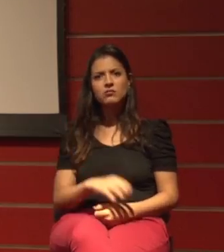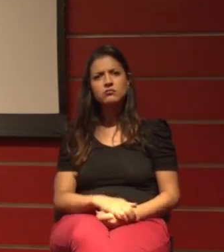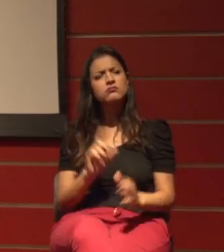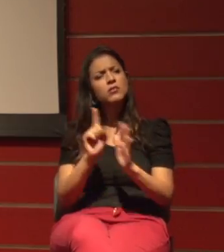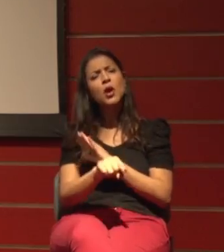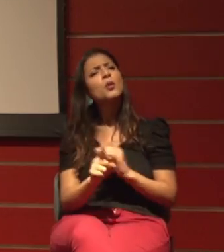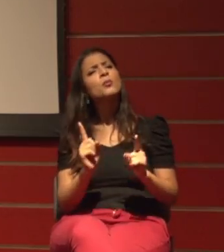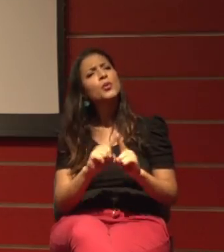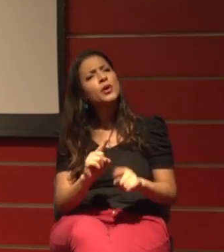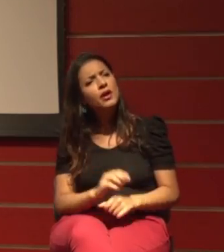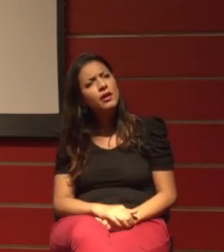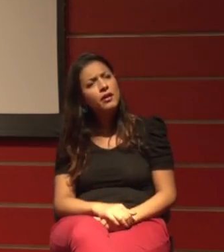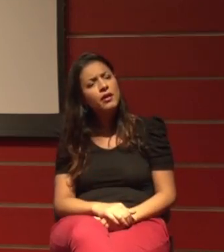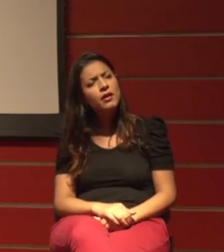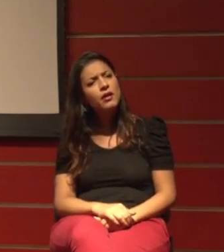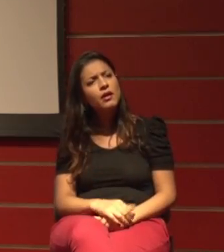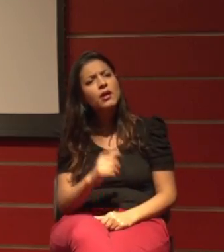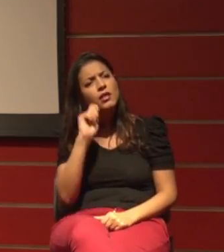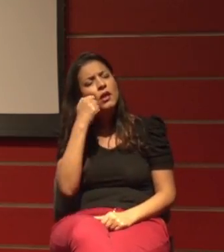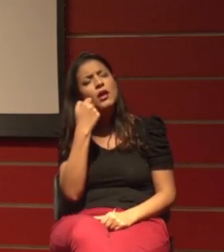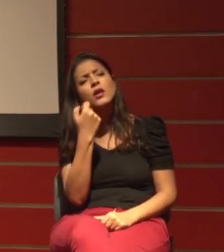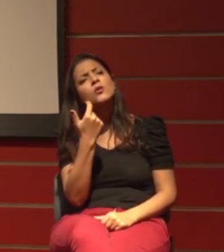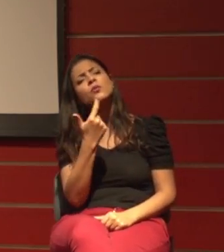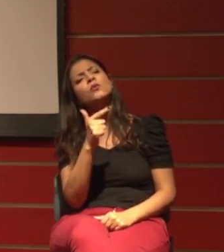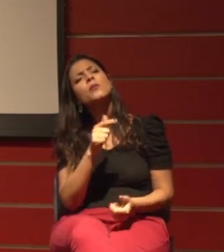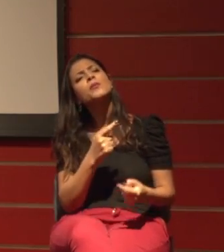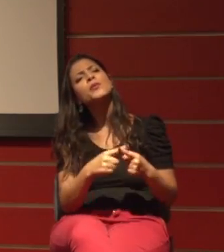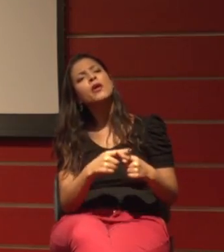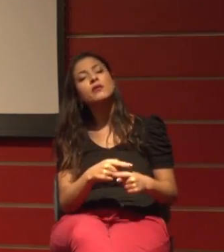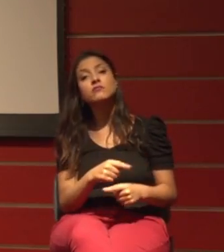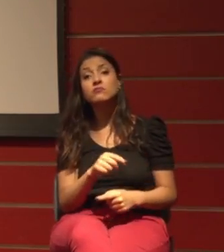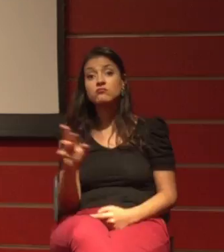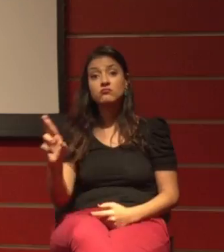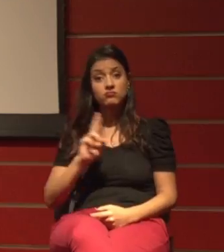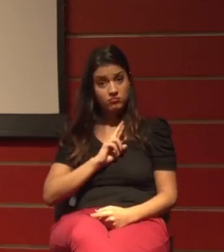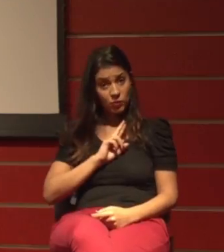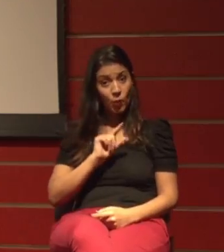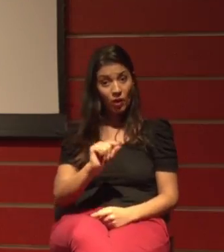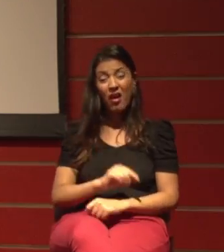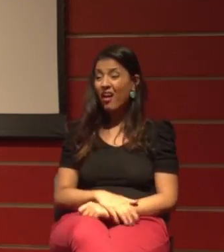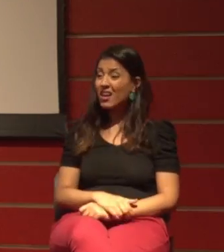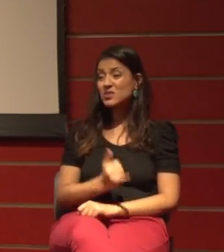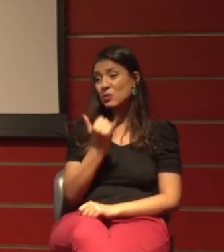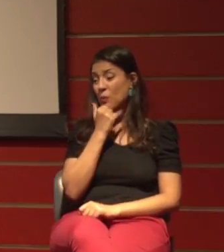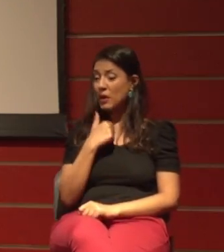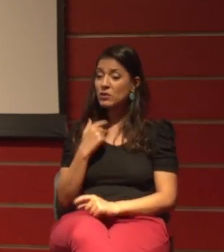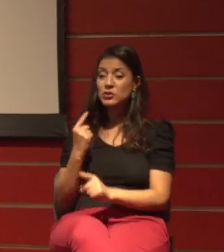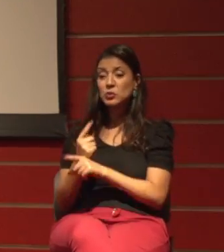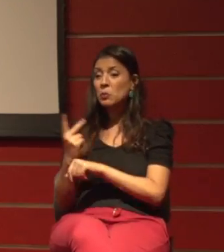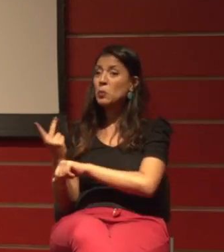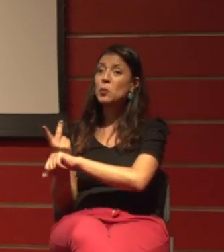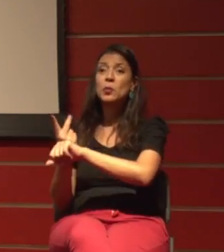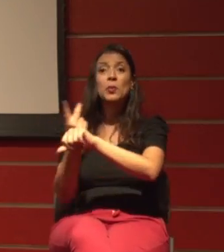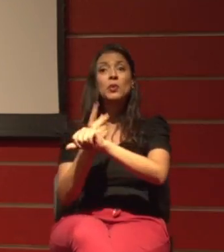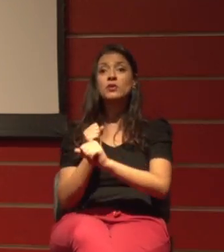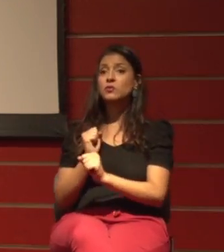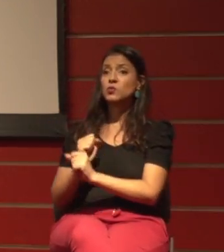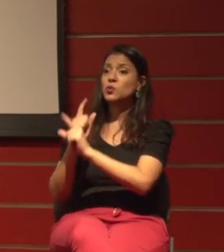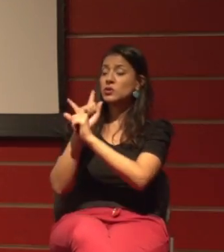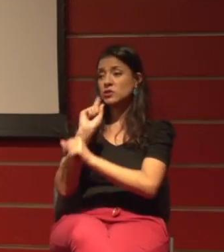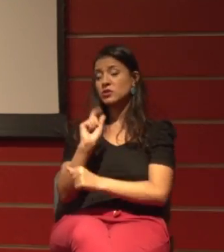não achou a gente não encontrou é sempre uma uma desculpa né não sabe onde procurar fala que não